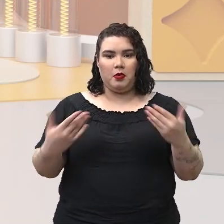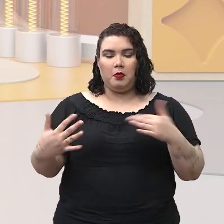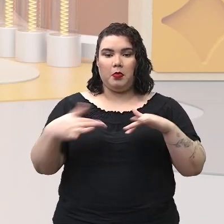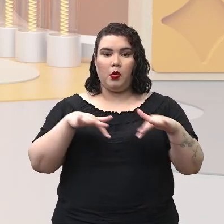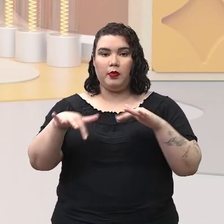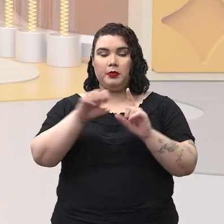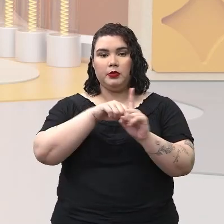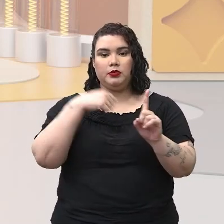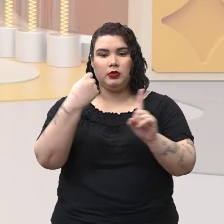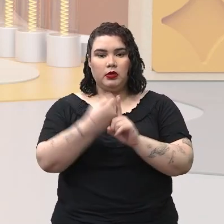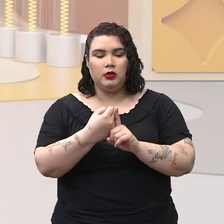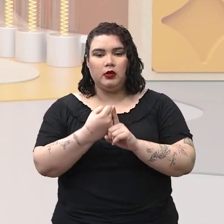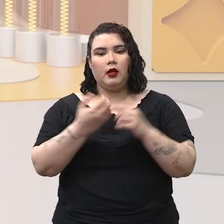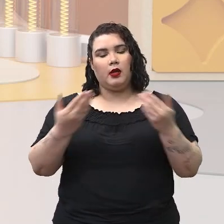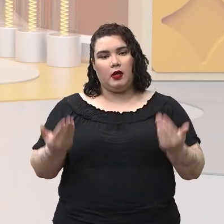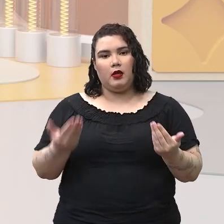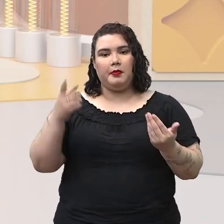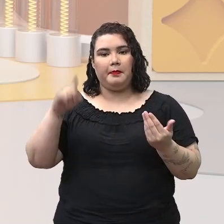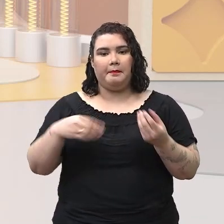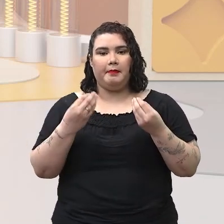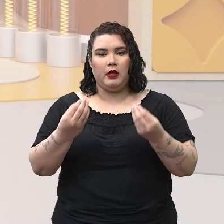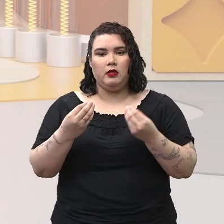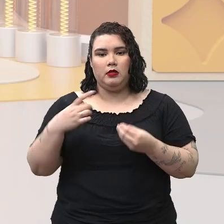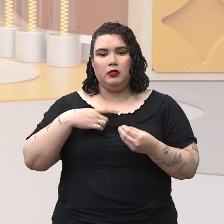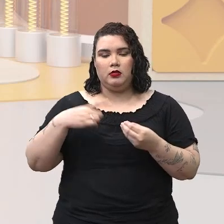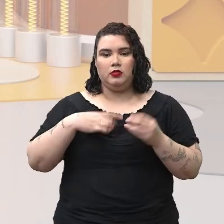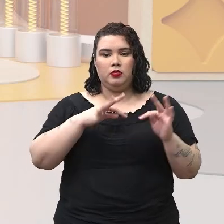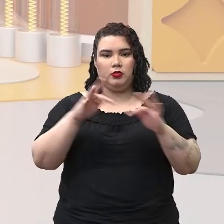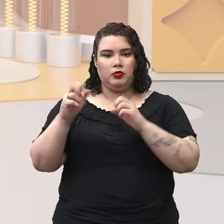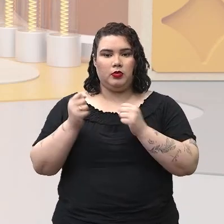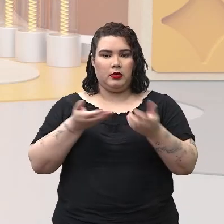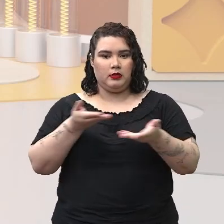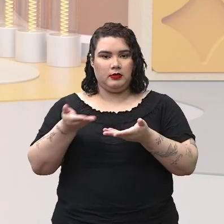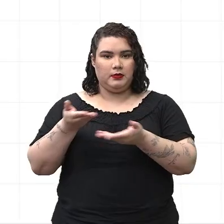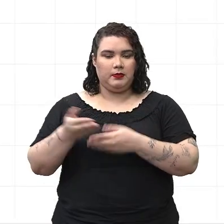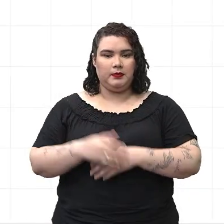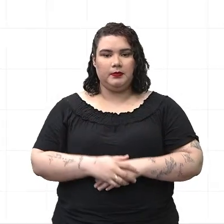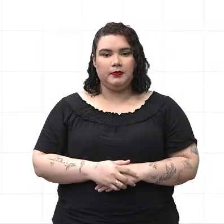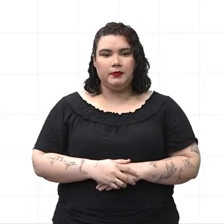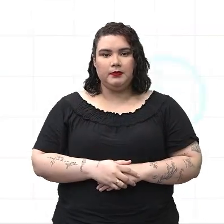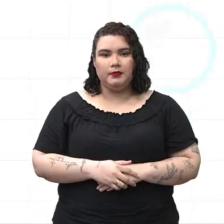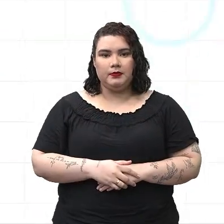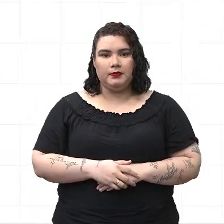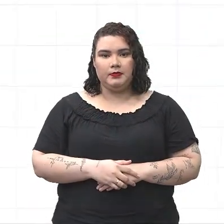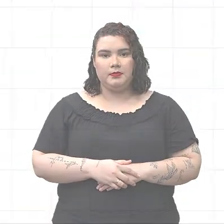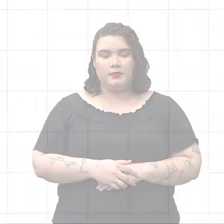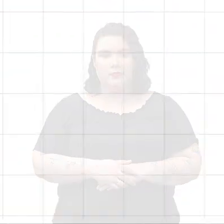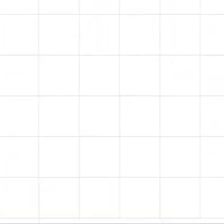sociais, eles estão aí para isso, né? Para fazer com que eles sejam ouvidos.